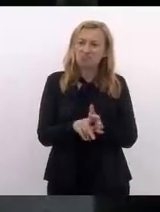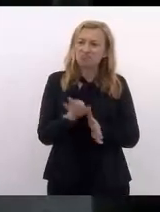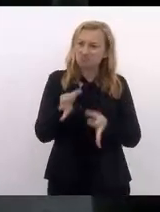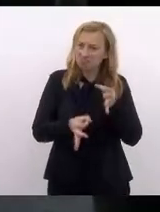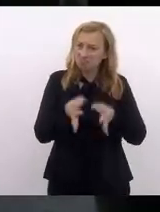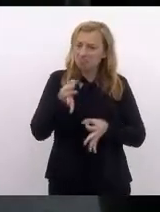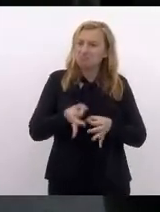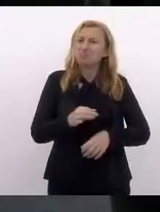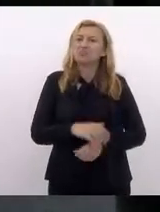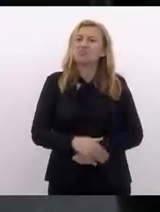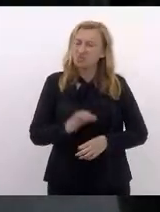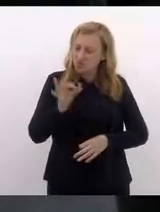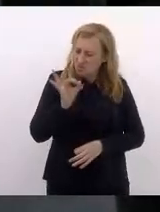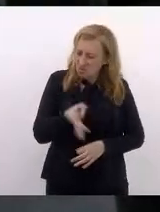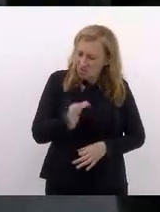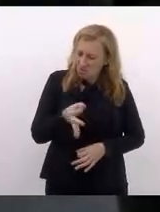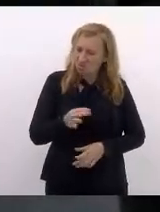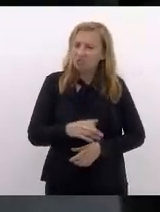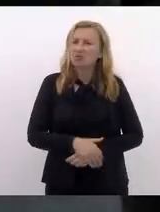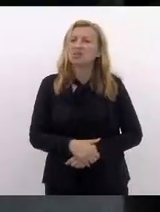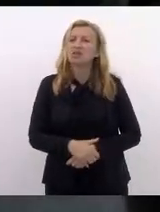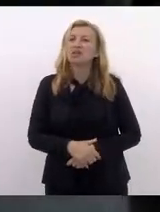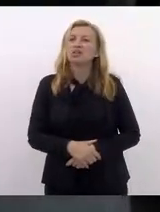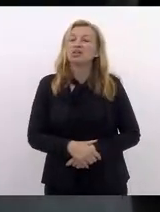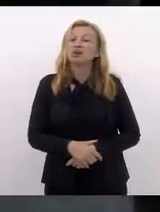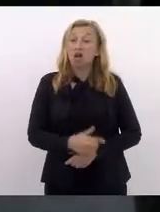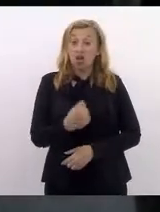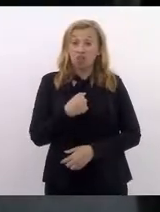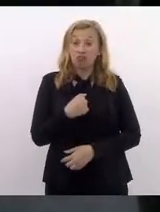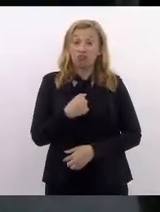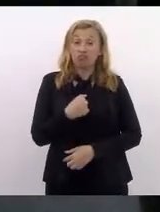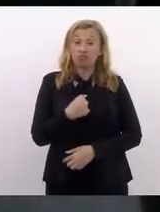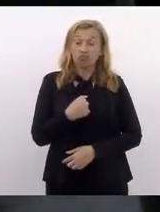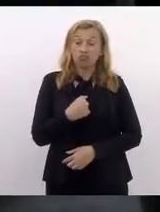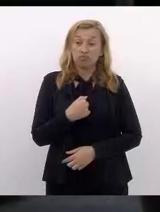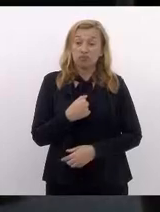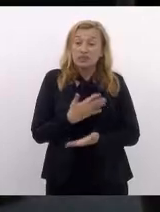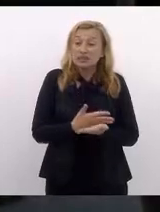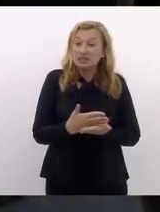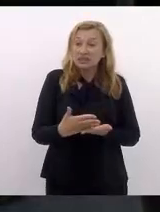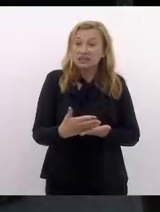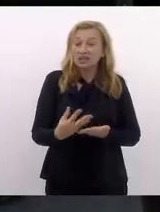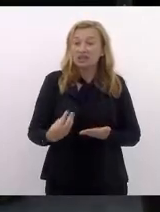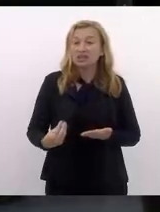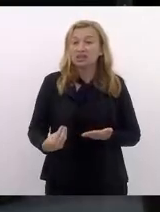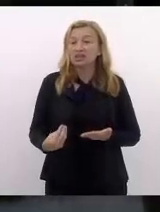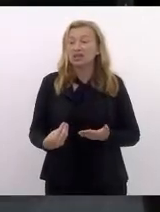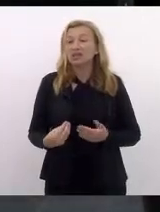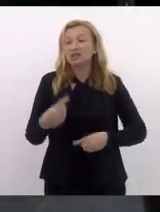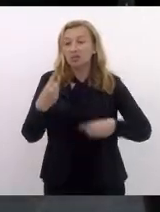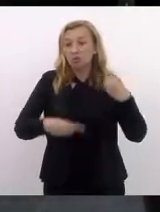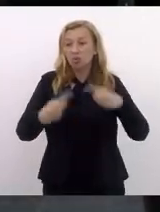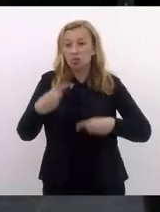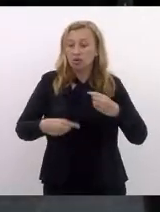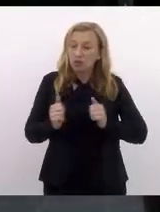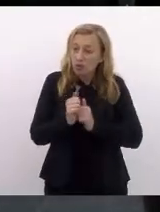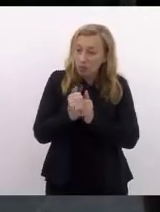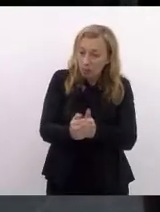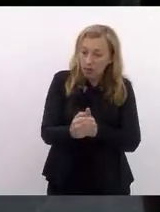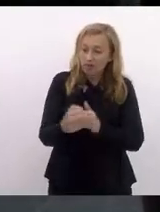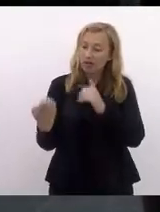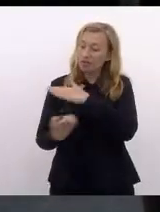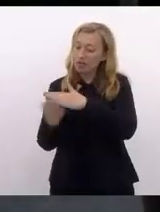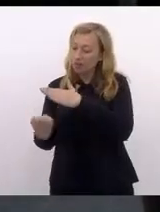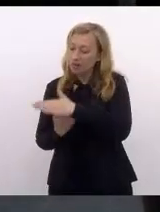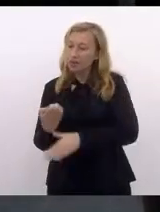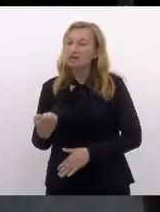é justo correto justo eu desde que comecei na vida pública eu acompanho você dai